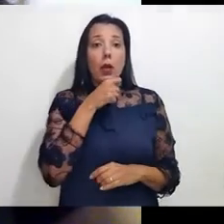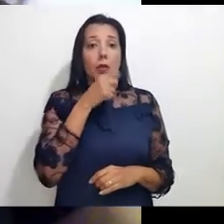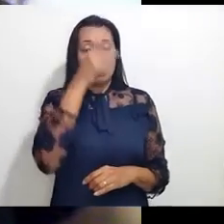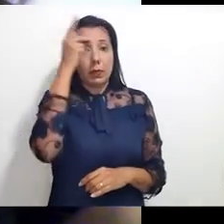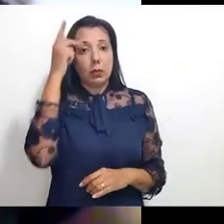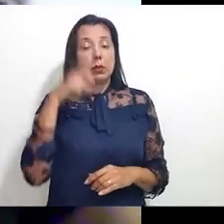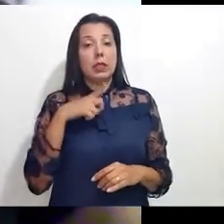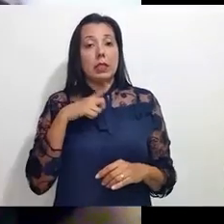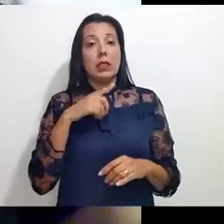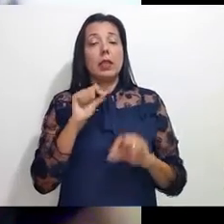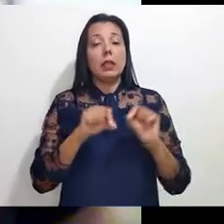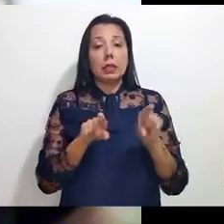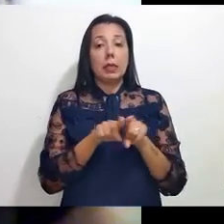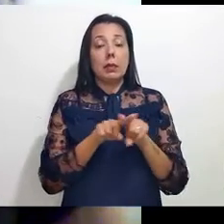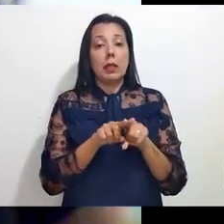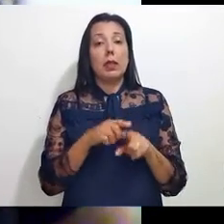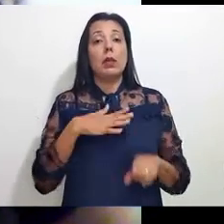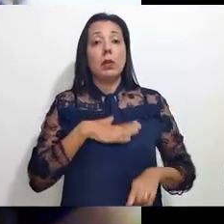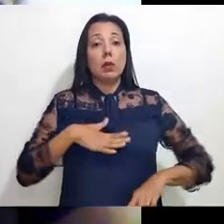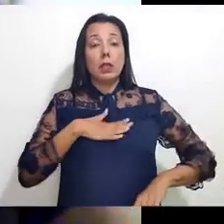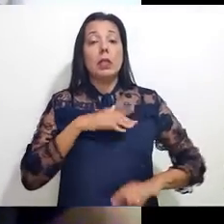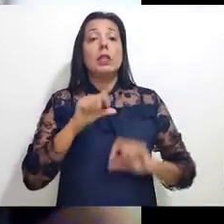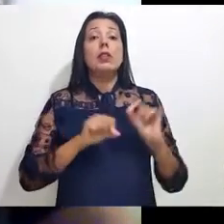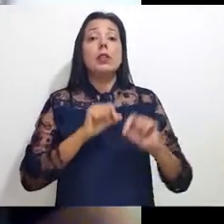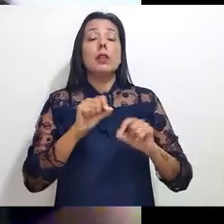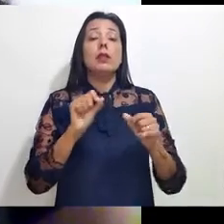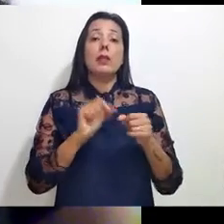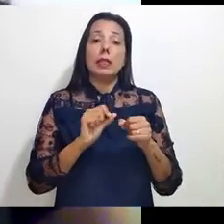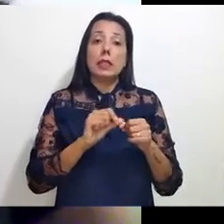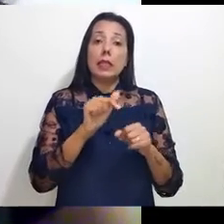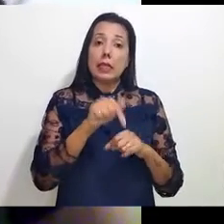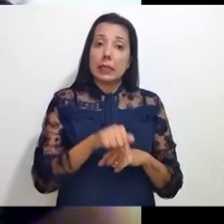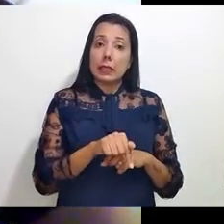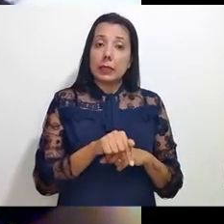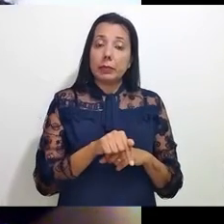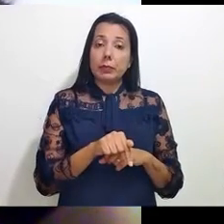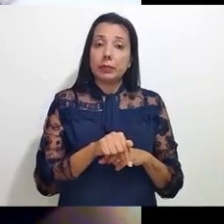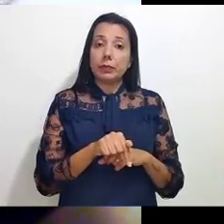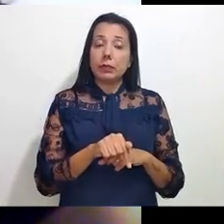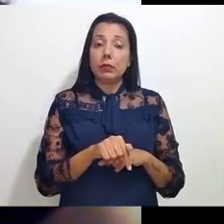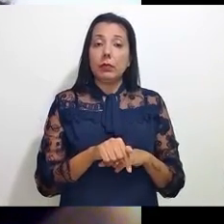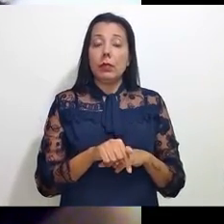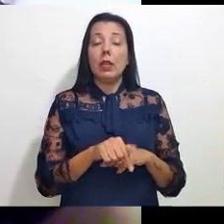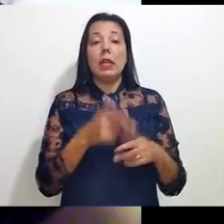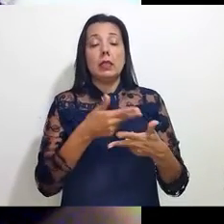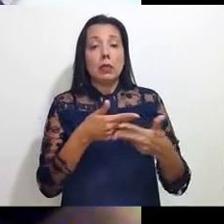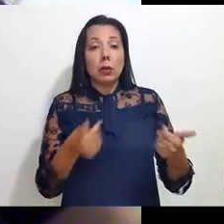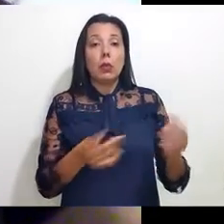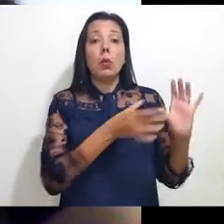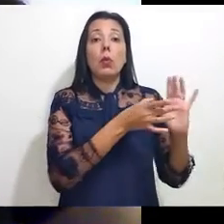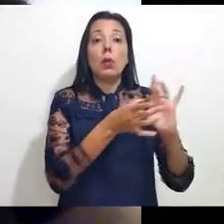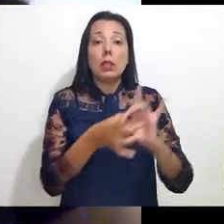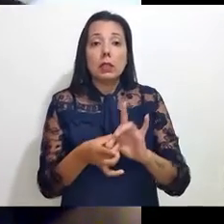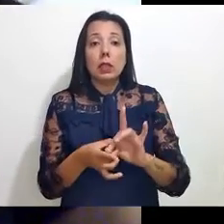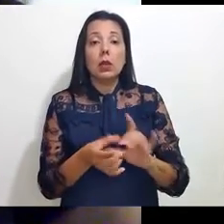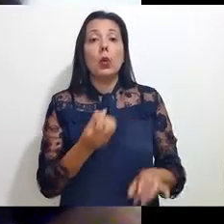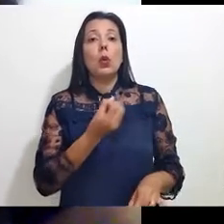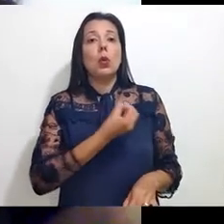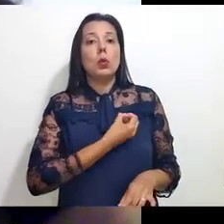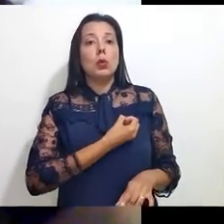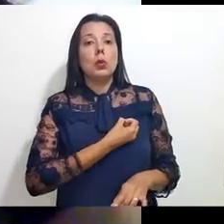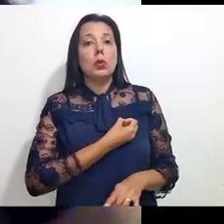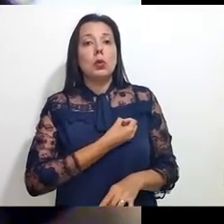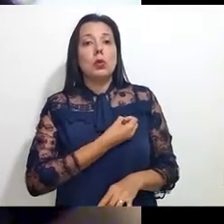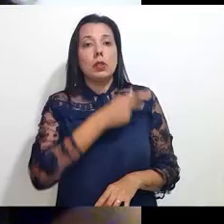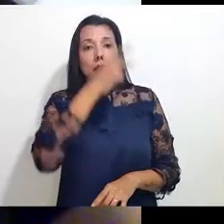de fazer essa contextualização. O número de vítimas de violência